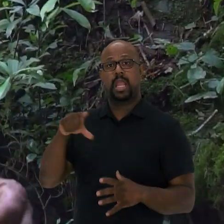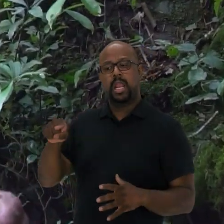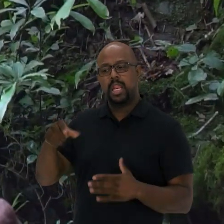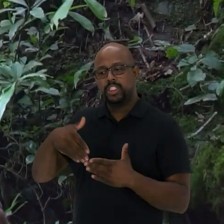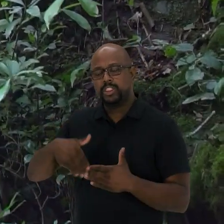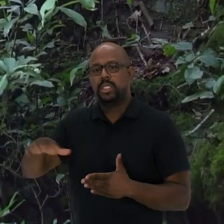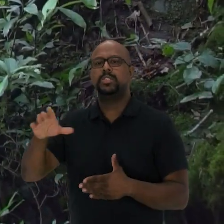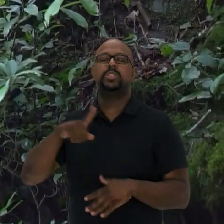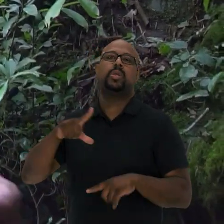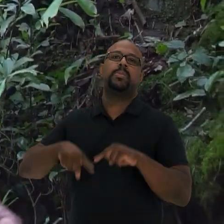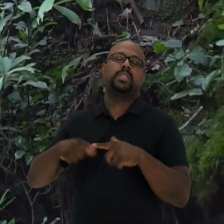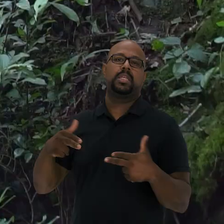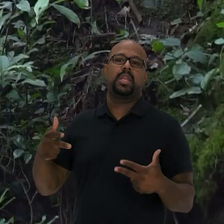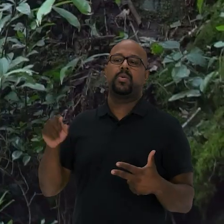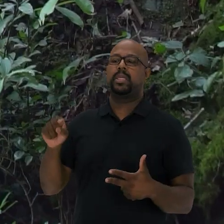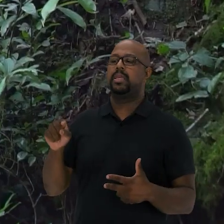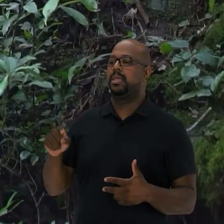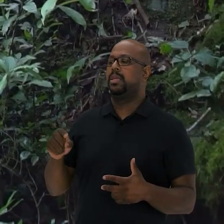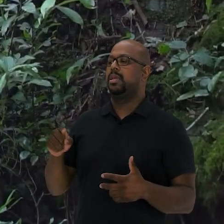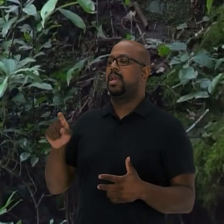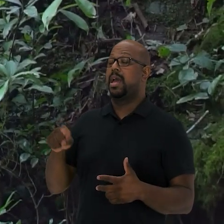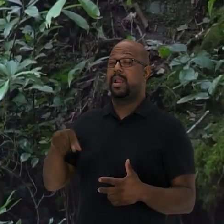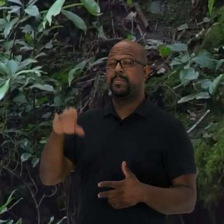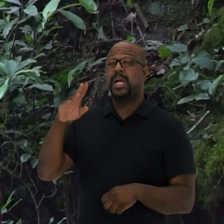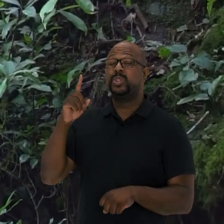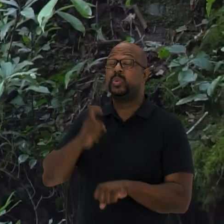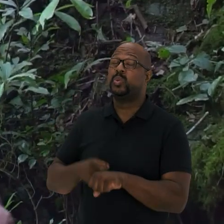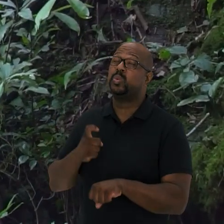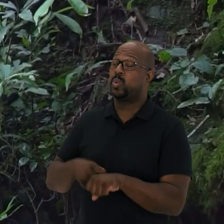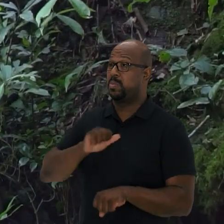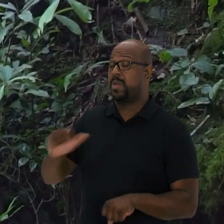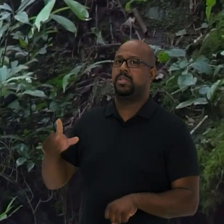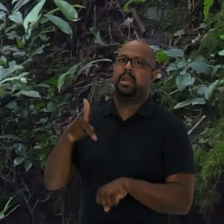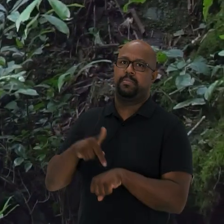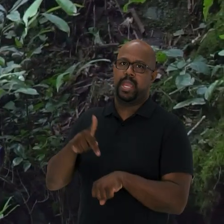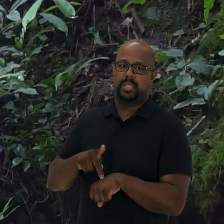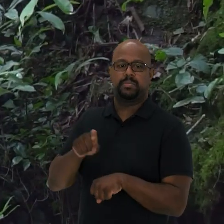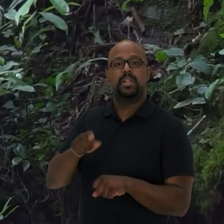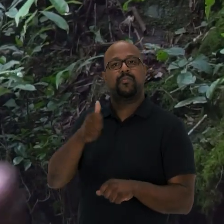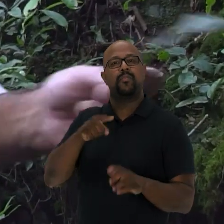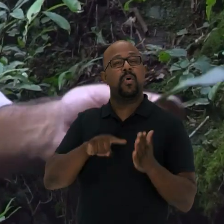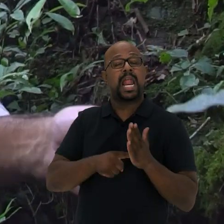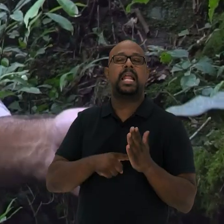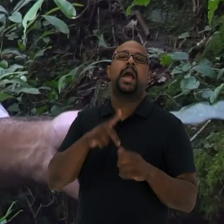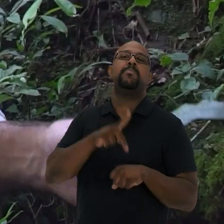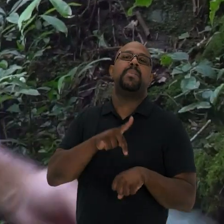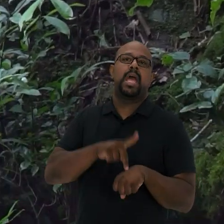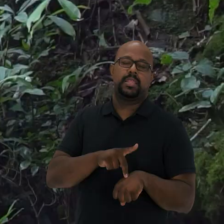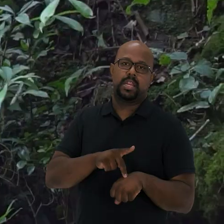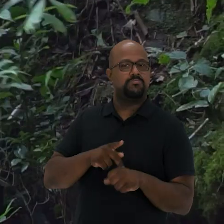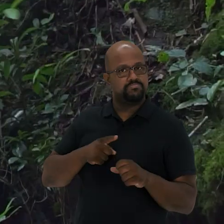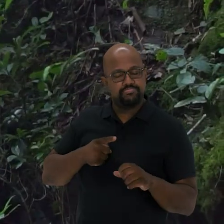E dali em diante ele tinha um material que era mais duro do que a pedra. Nós preferíamos furar na pedra,